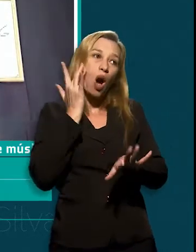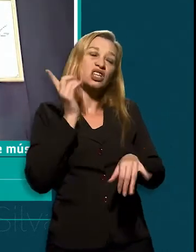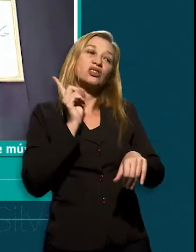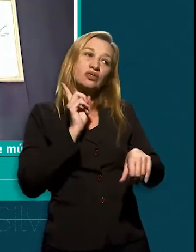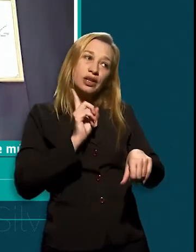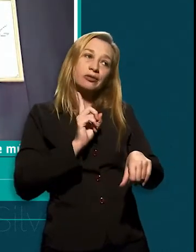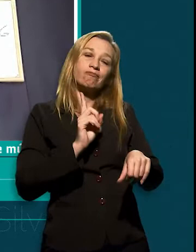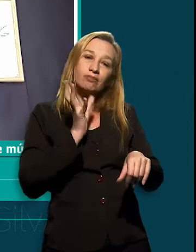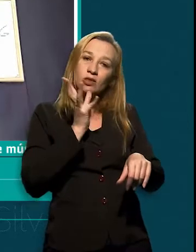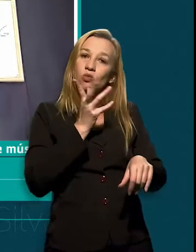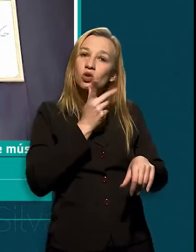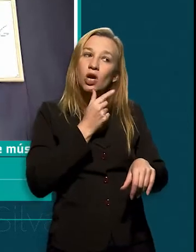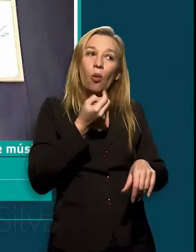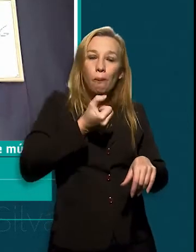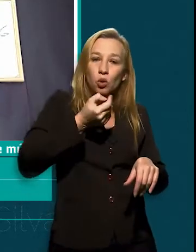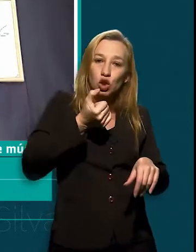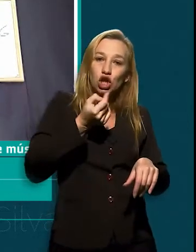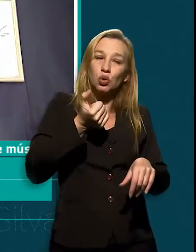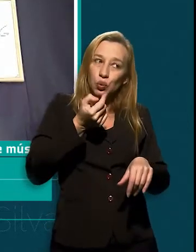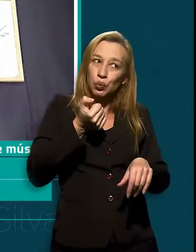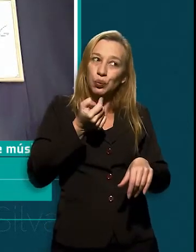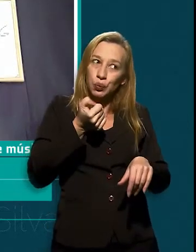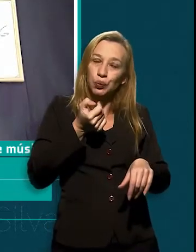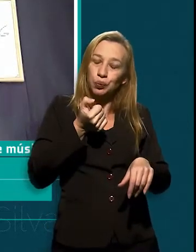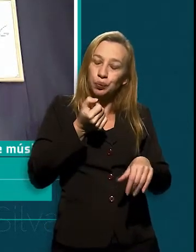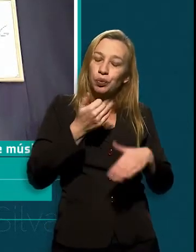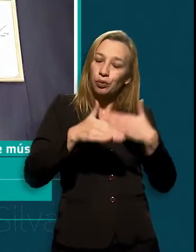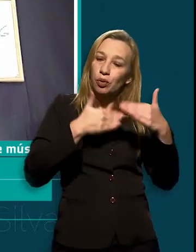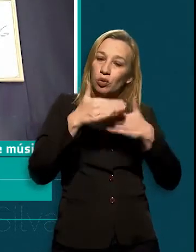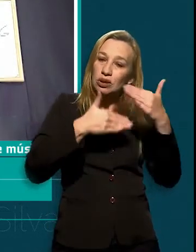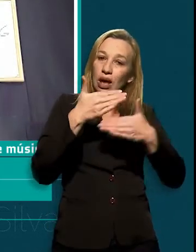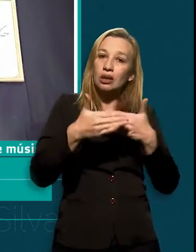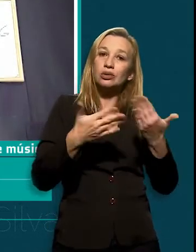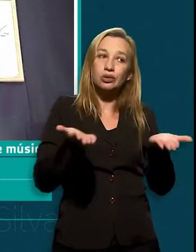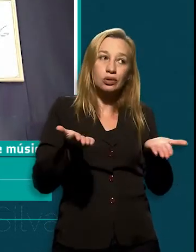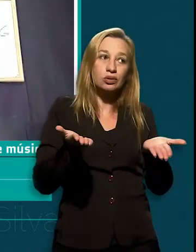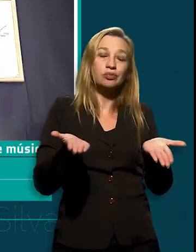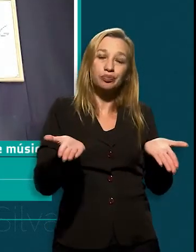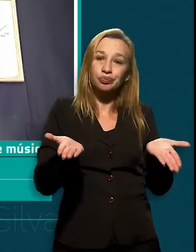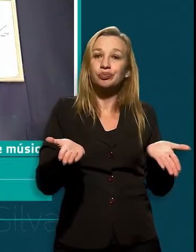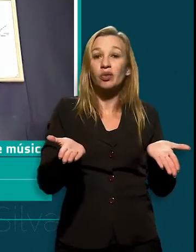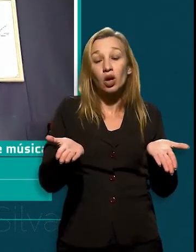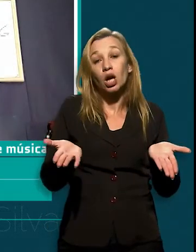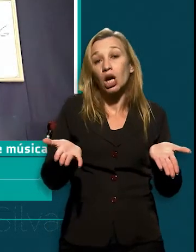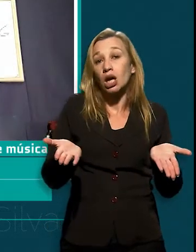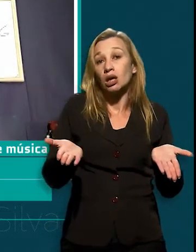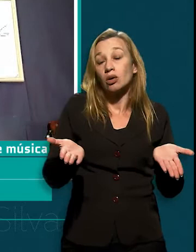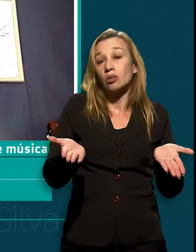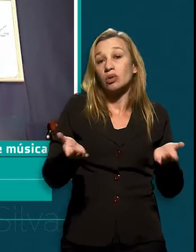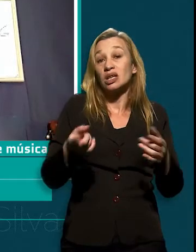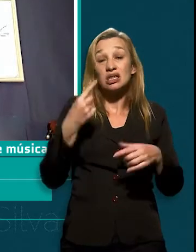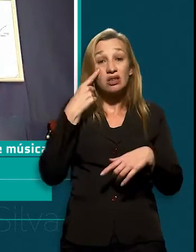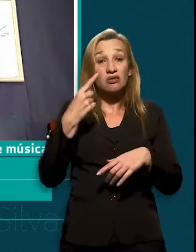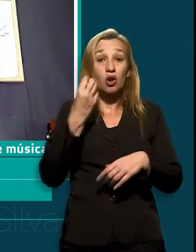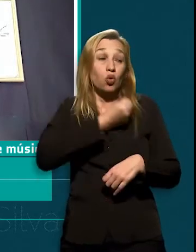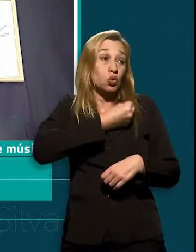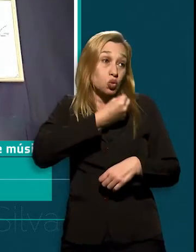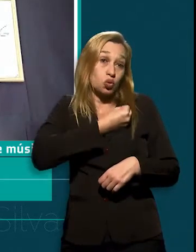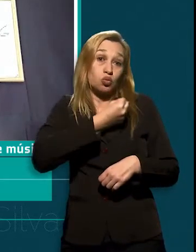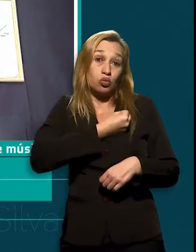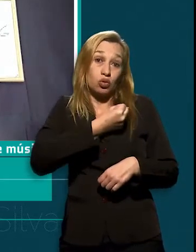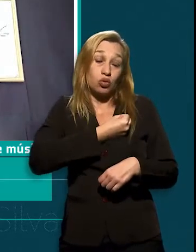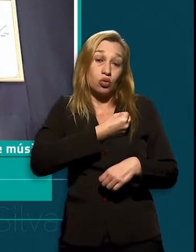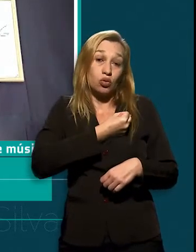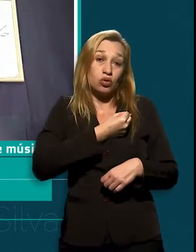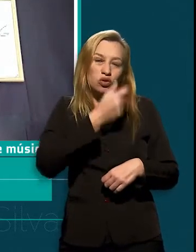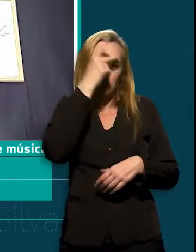vai demorar um pouquinho para evoluir nesse processo, porque mas a gente se tem que partir logo. com o índice que a gente